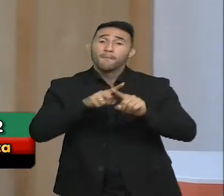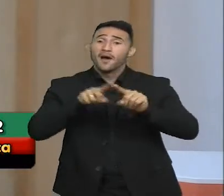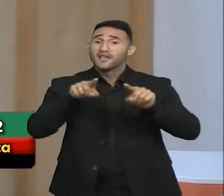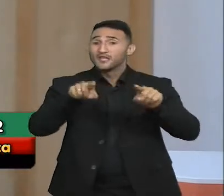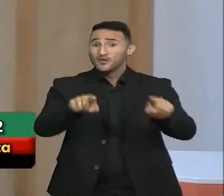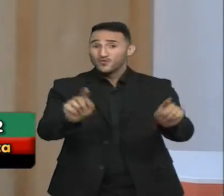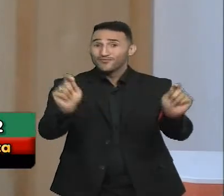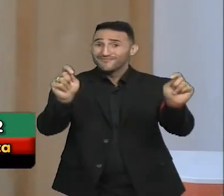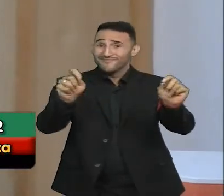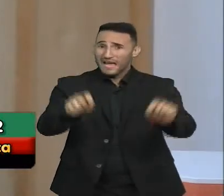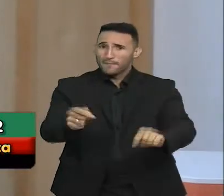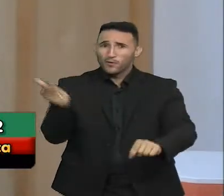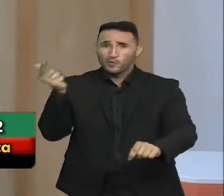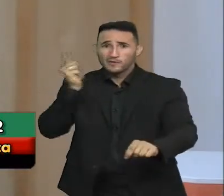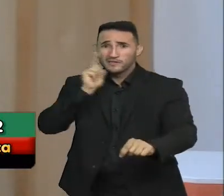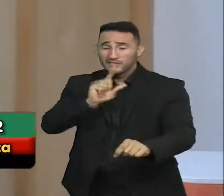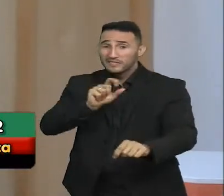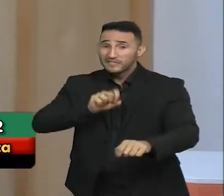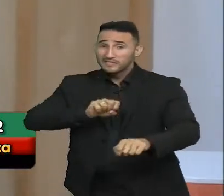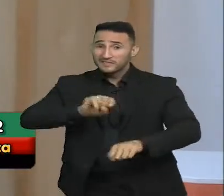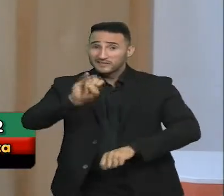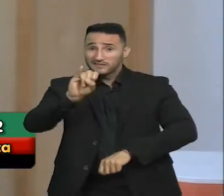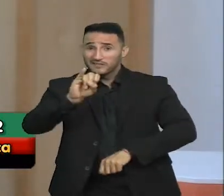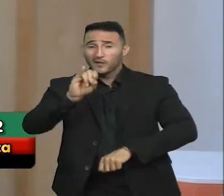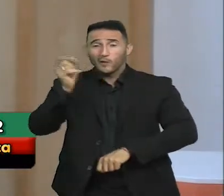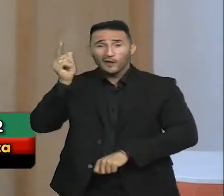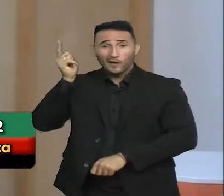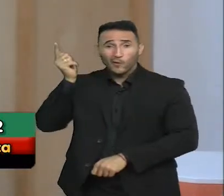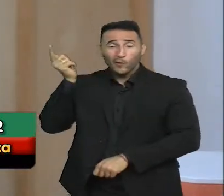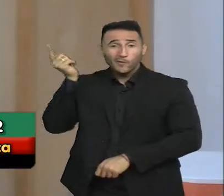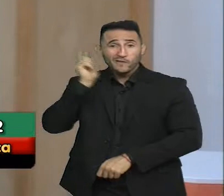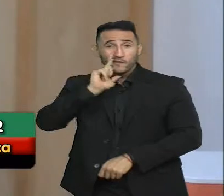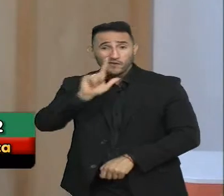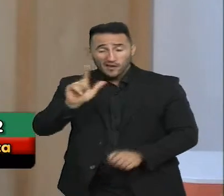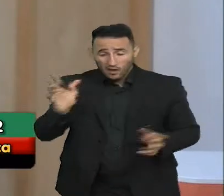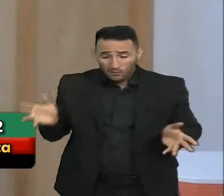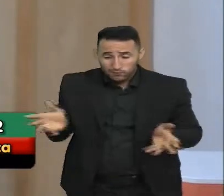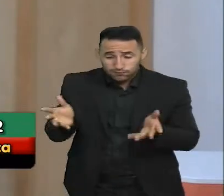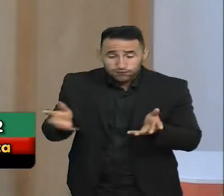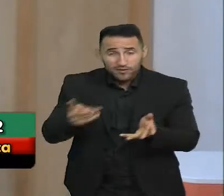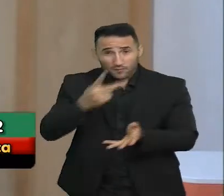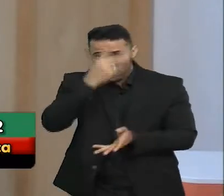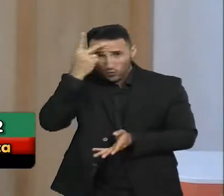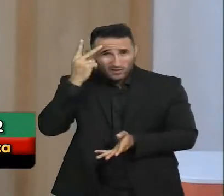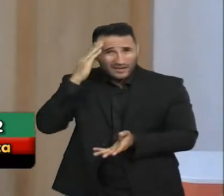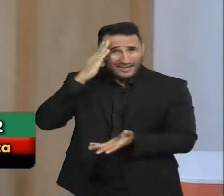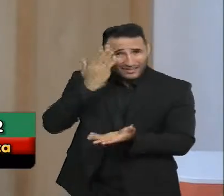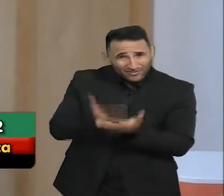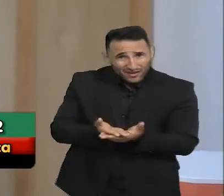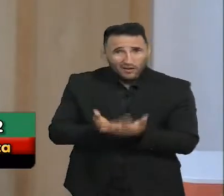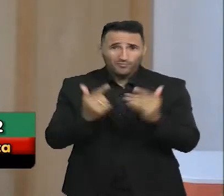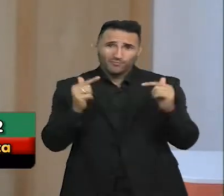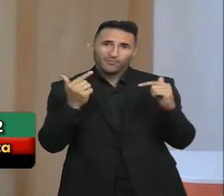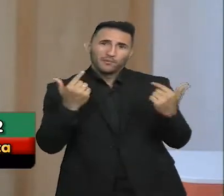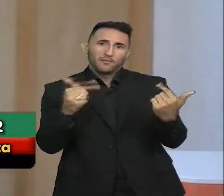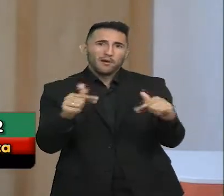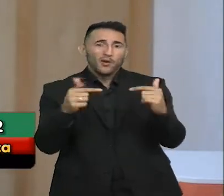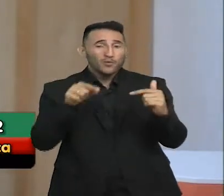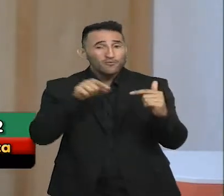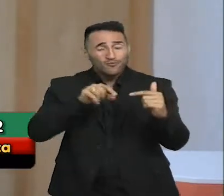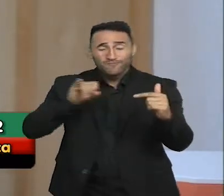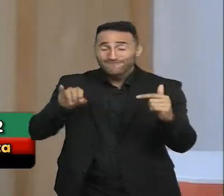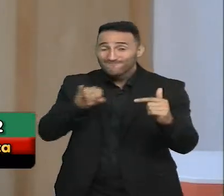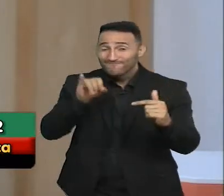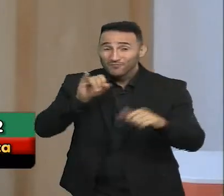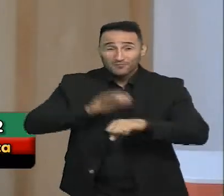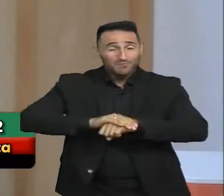só vamos conseguir alcançar se nós conseguirmos convencer as pessoas da importância desse trabalho. Isso é